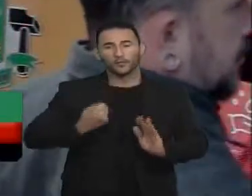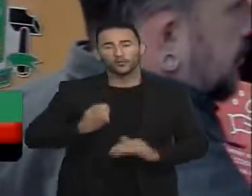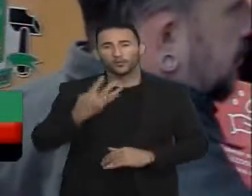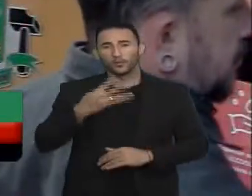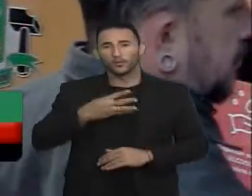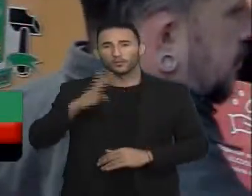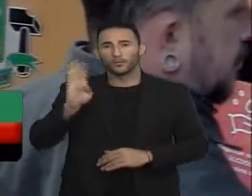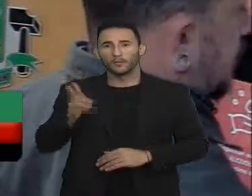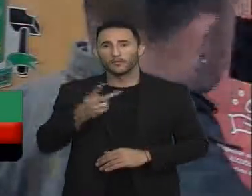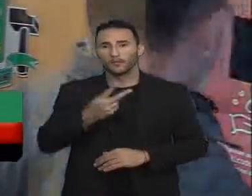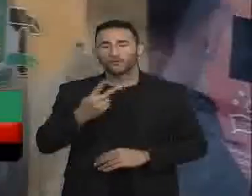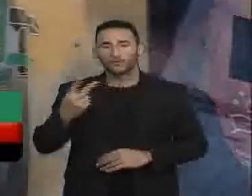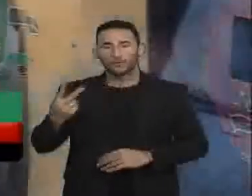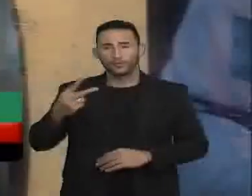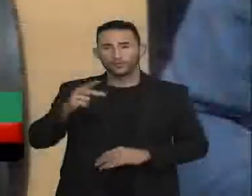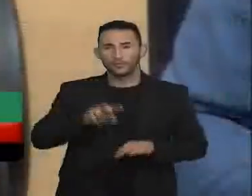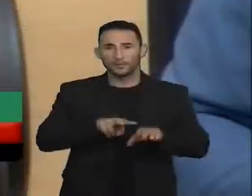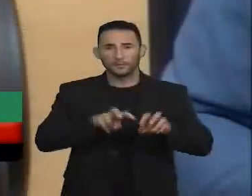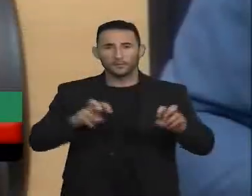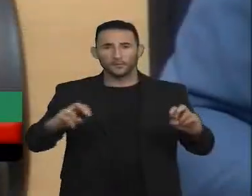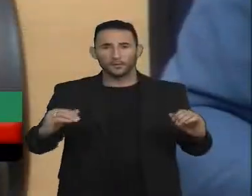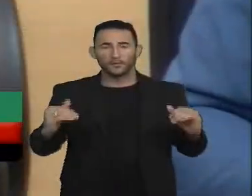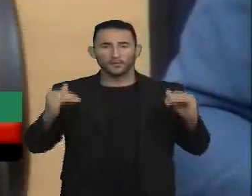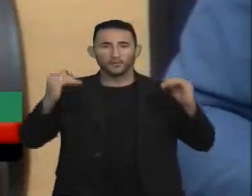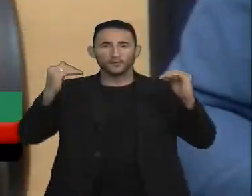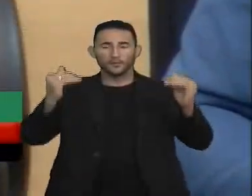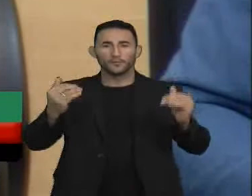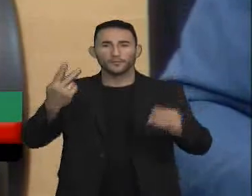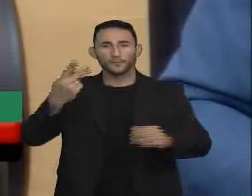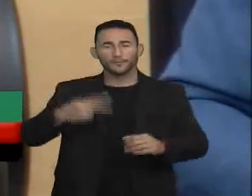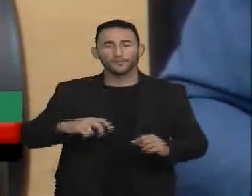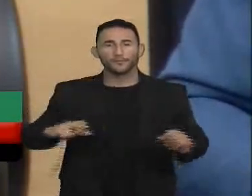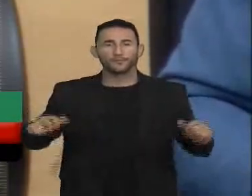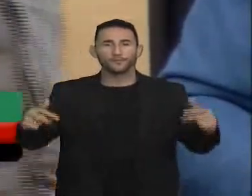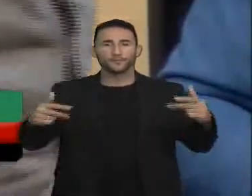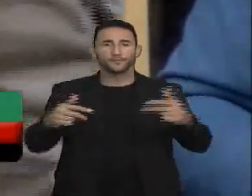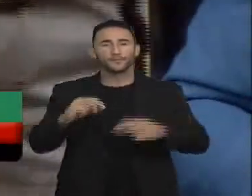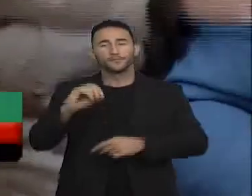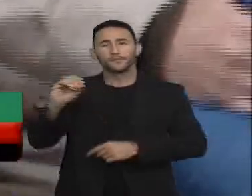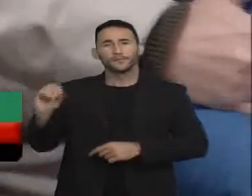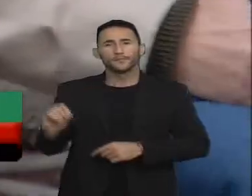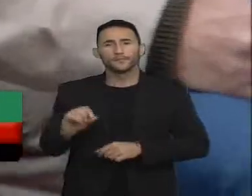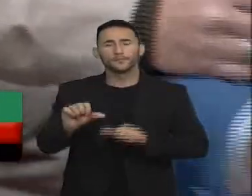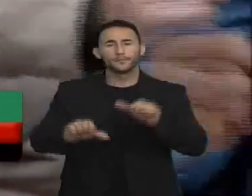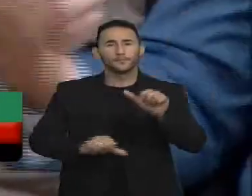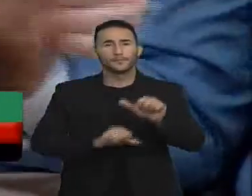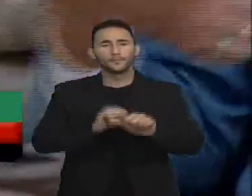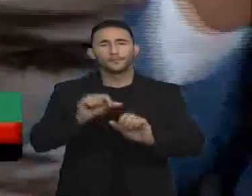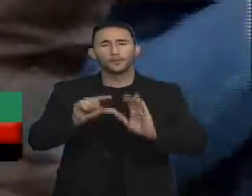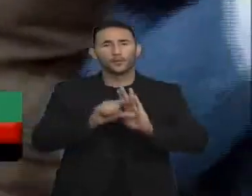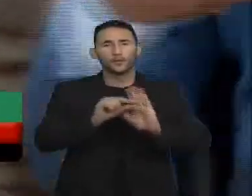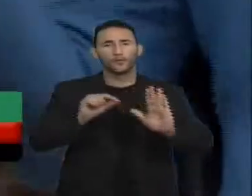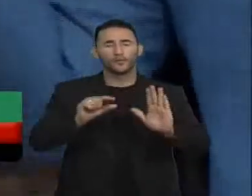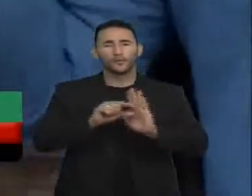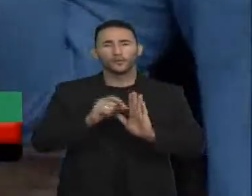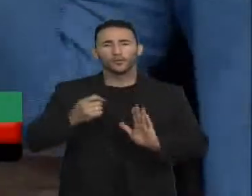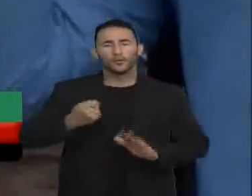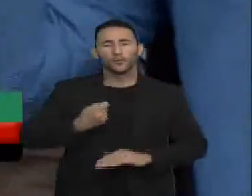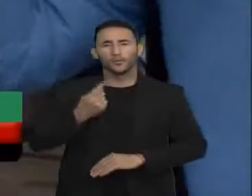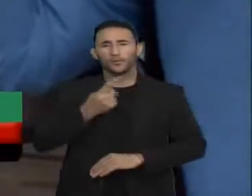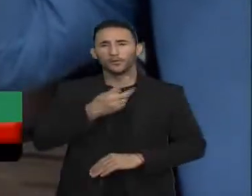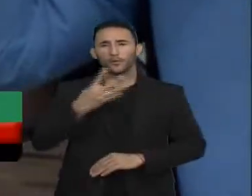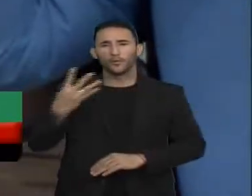4 de 2022 da mesa diretora da Câmara Municipal de Osasco, altera o artigo 140, caput